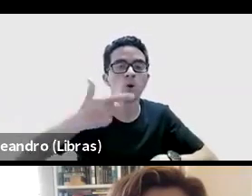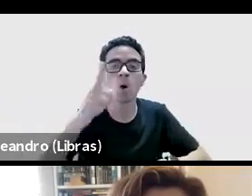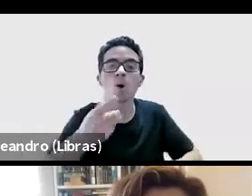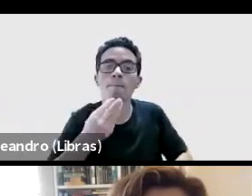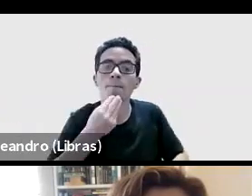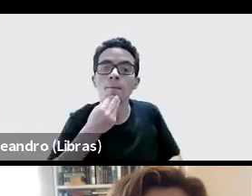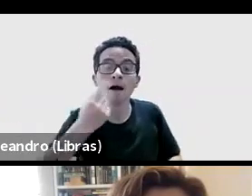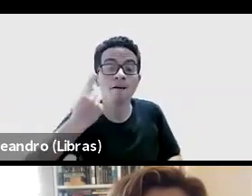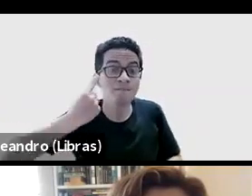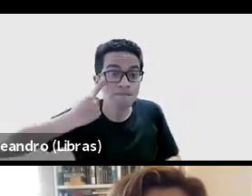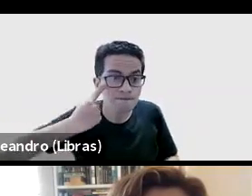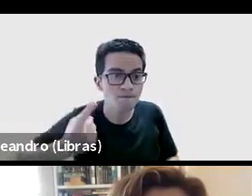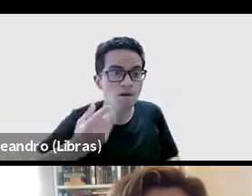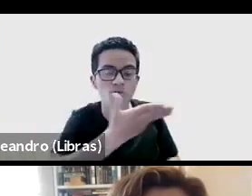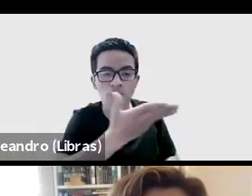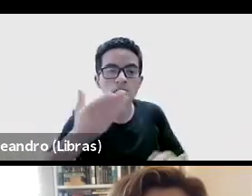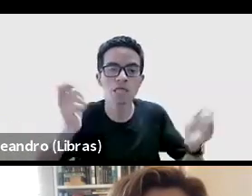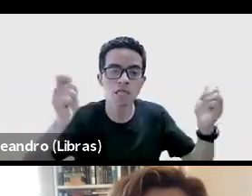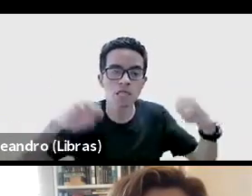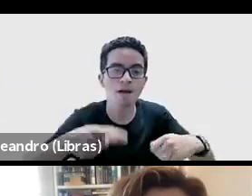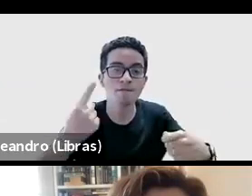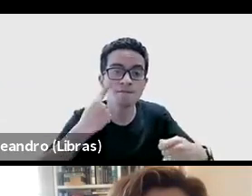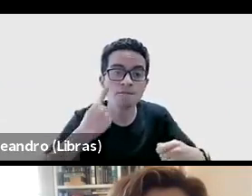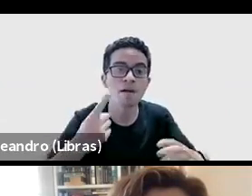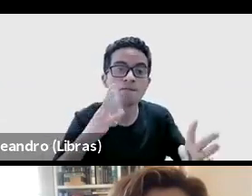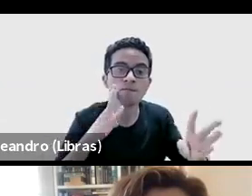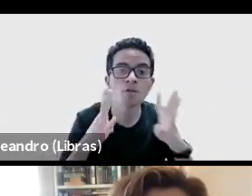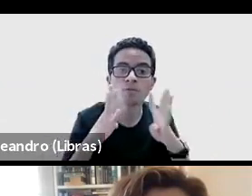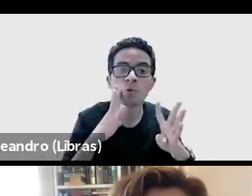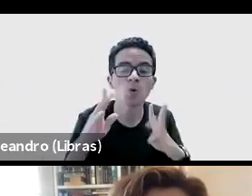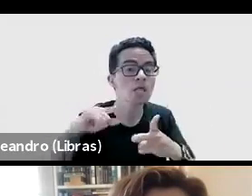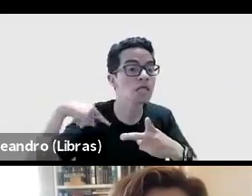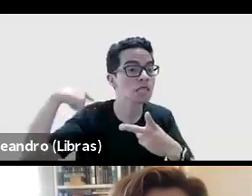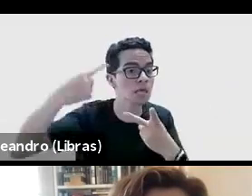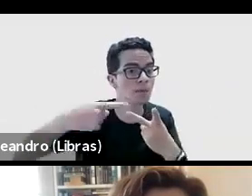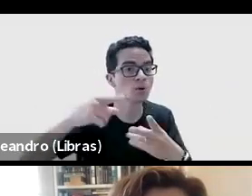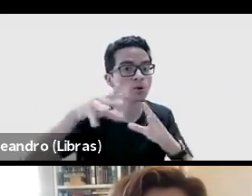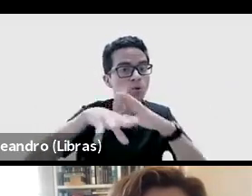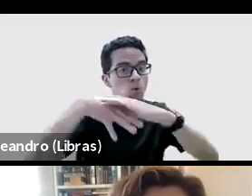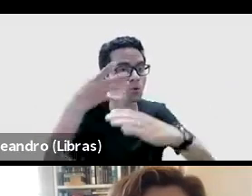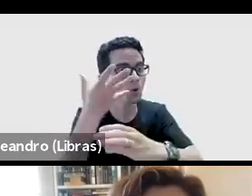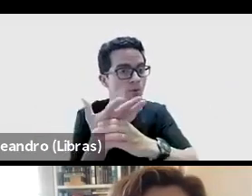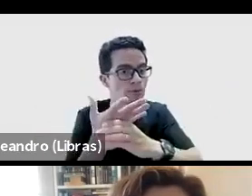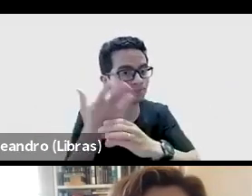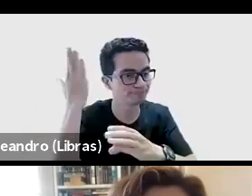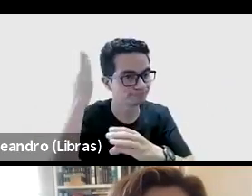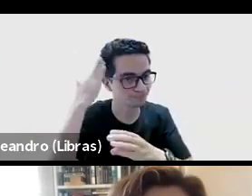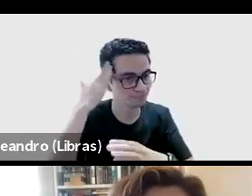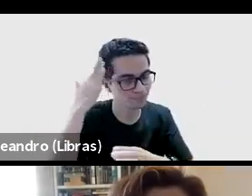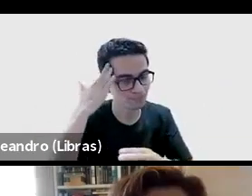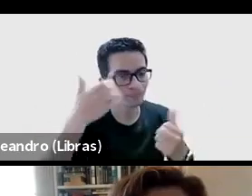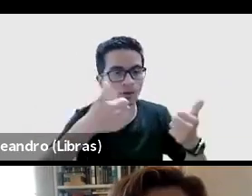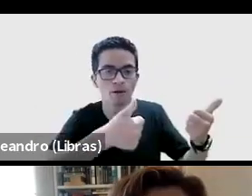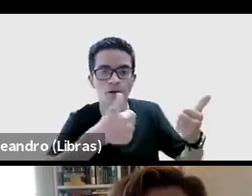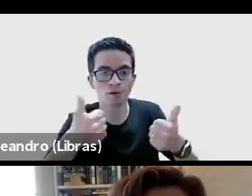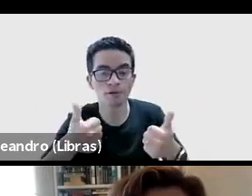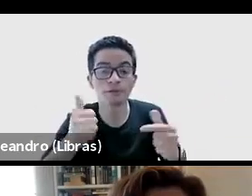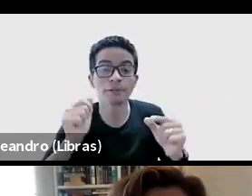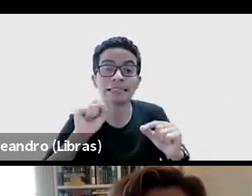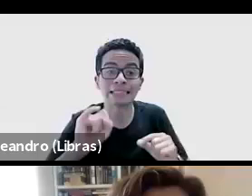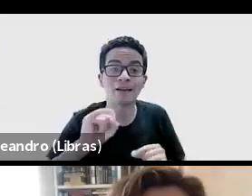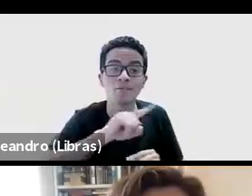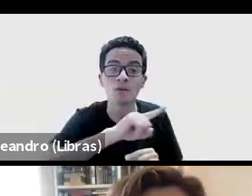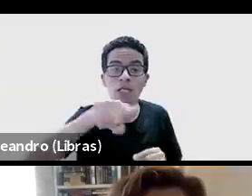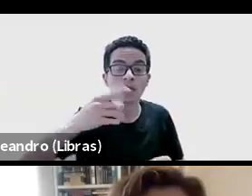vai ficar não só no Facebook, mas posteriormente também no YouTube. Então, quem vir